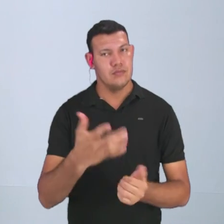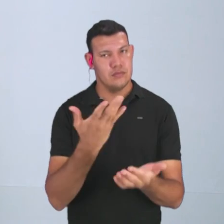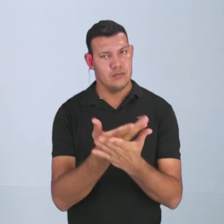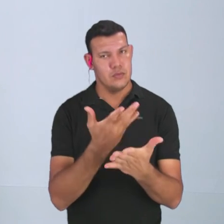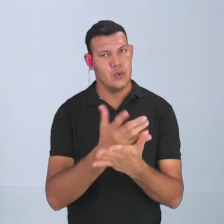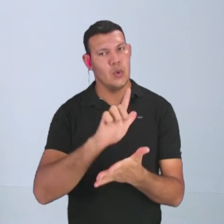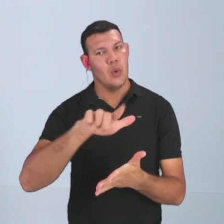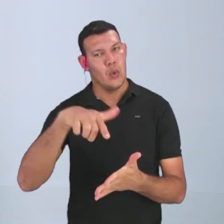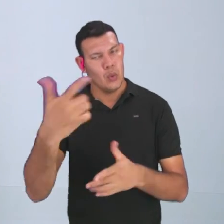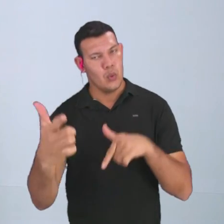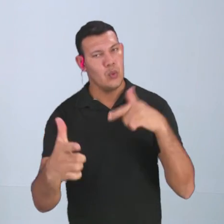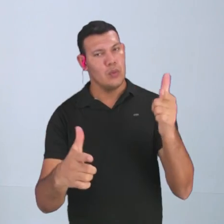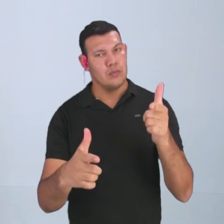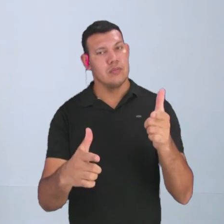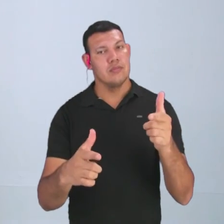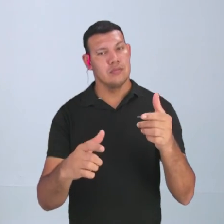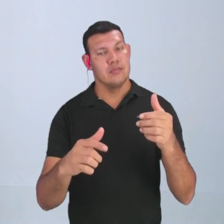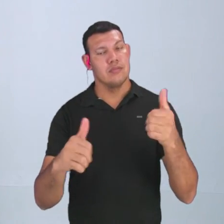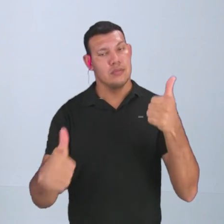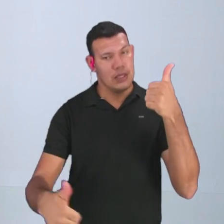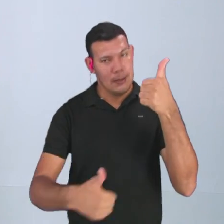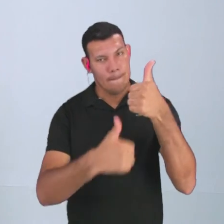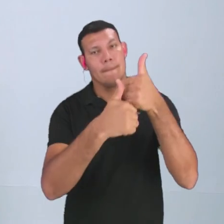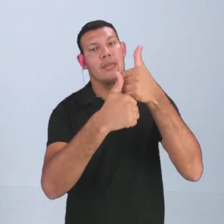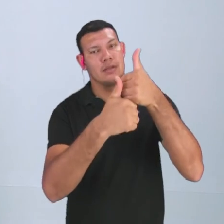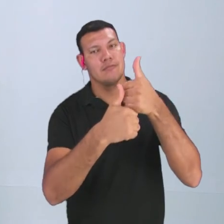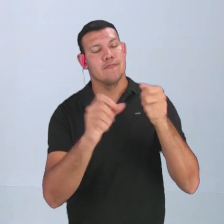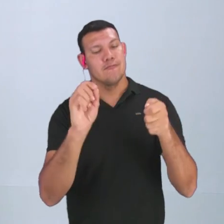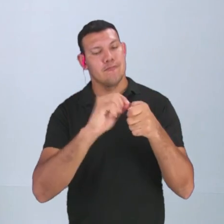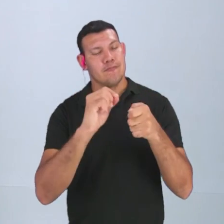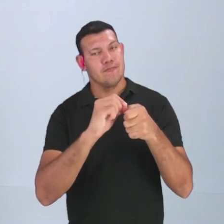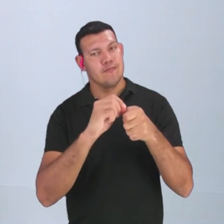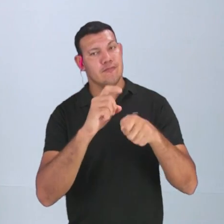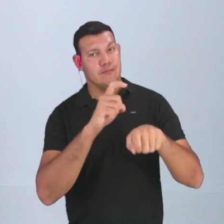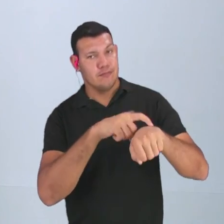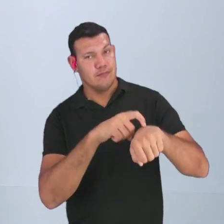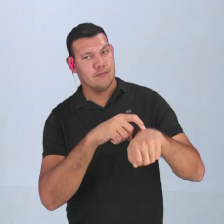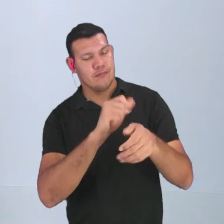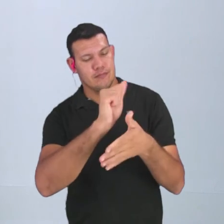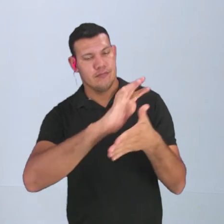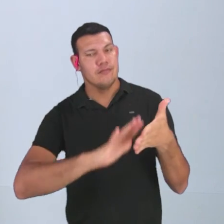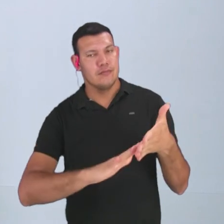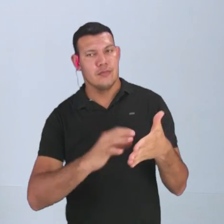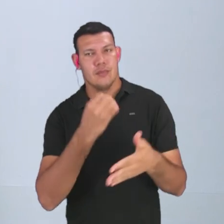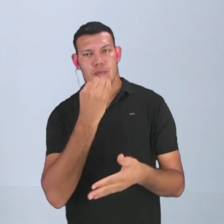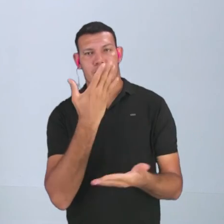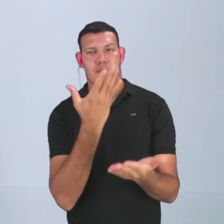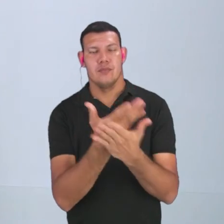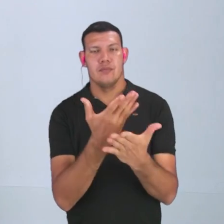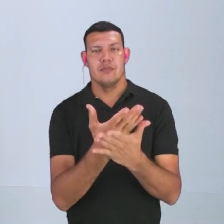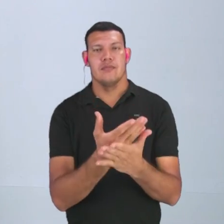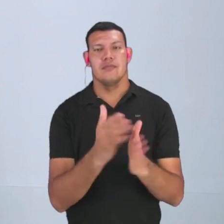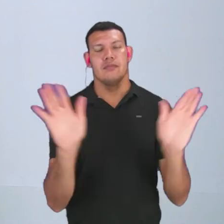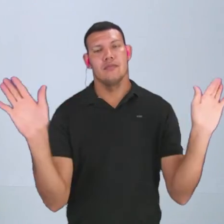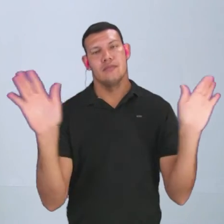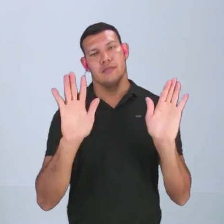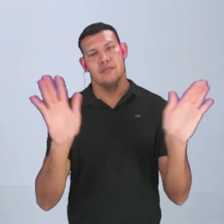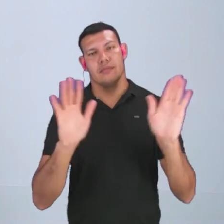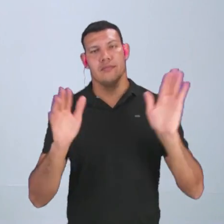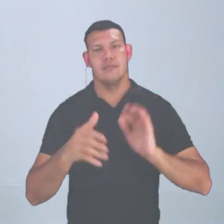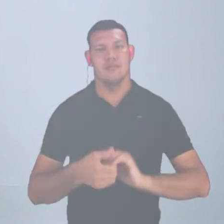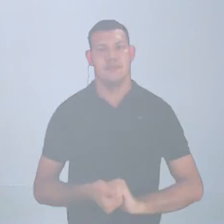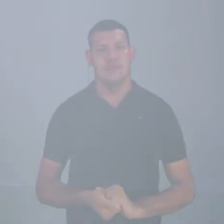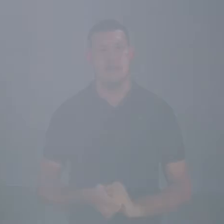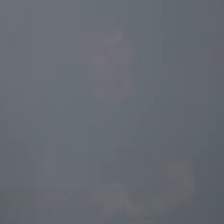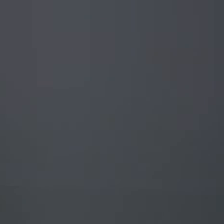a aula mais uma vez e outras para lhe dar suporte na hora de fazer as atividades complementares uma boa aula e até